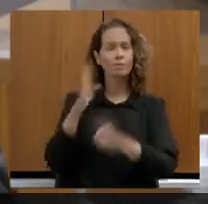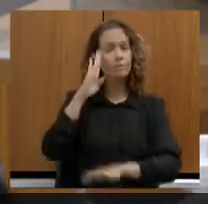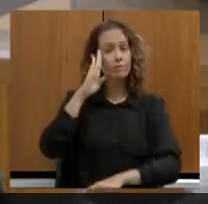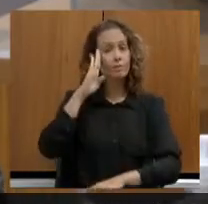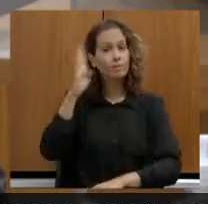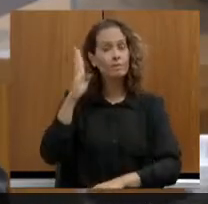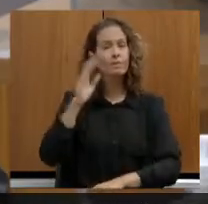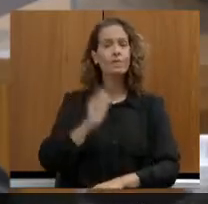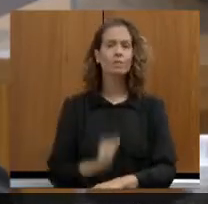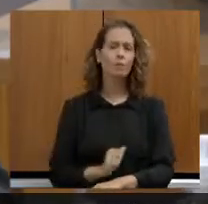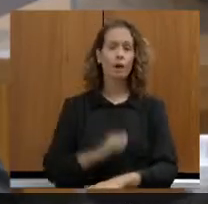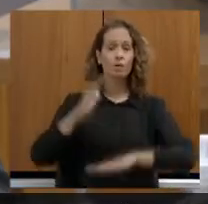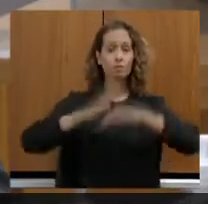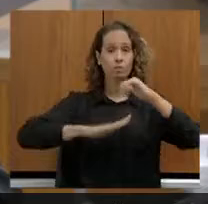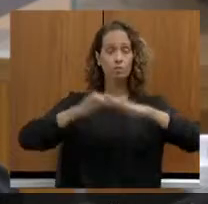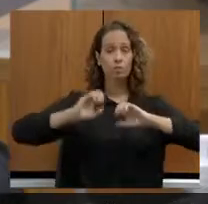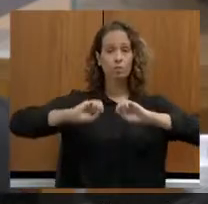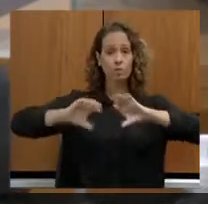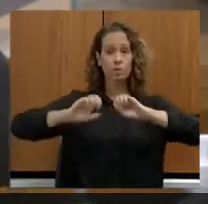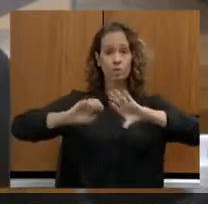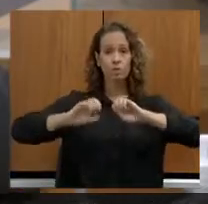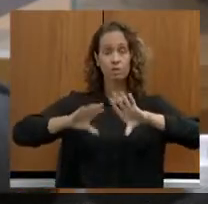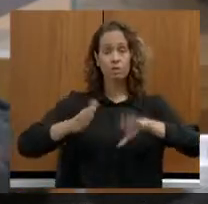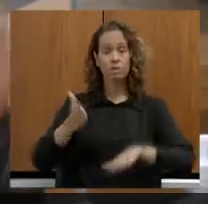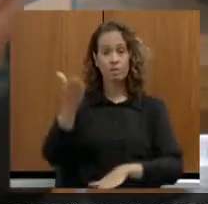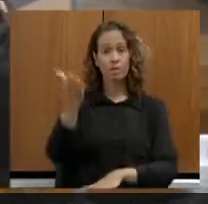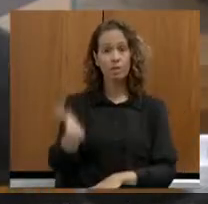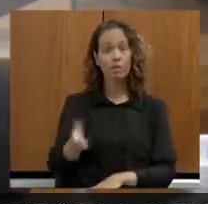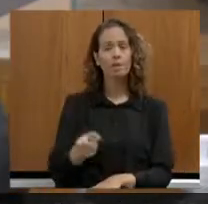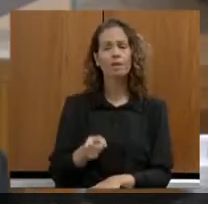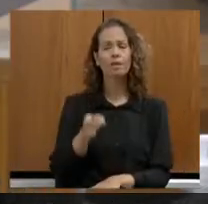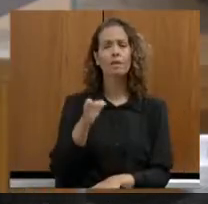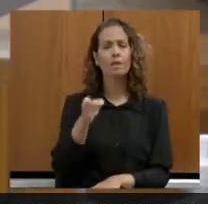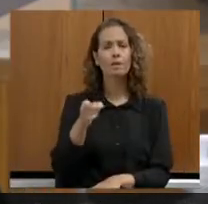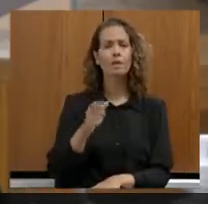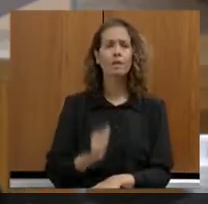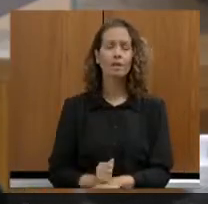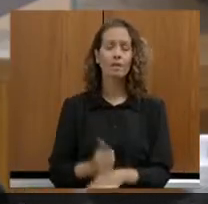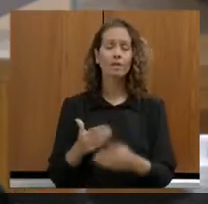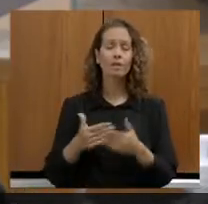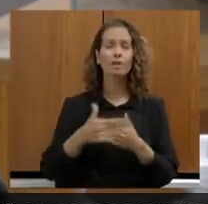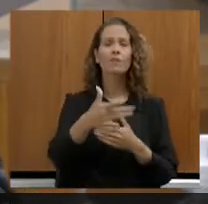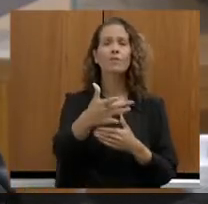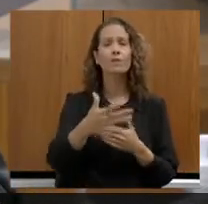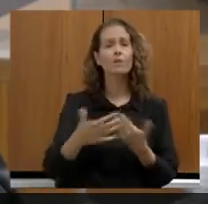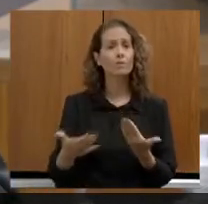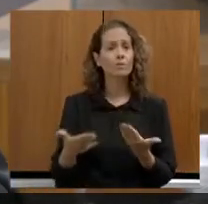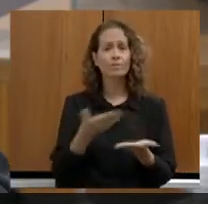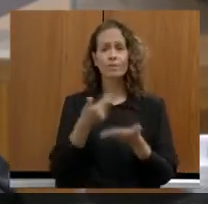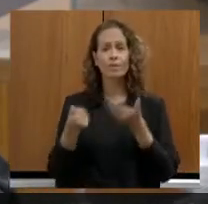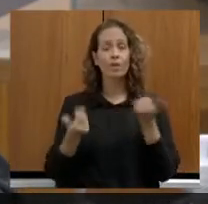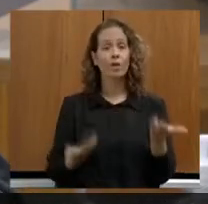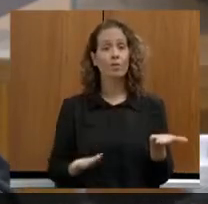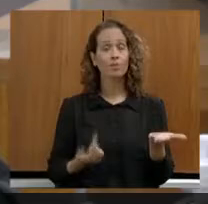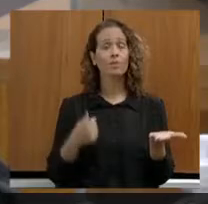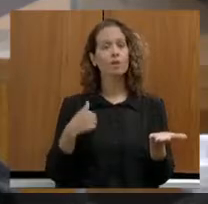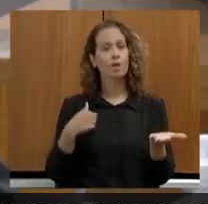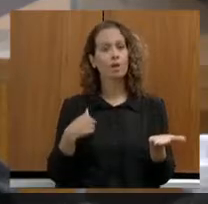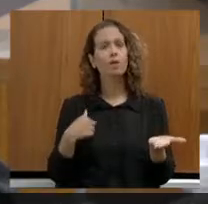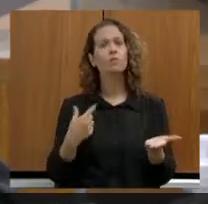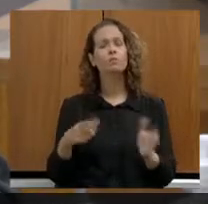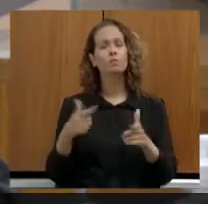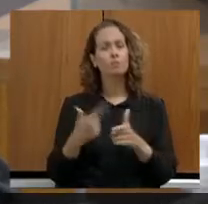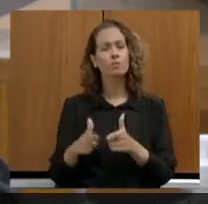de aprender o ensino profissionalizante é um aluno que você não vai enfrentar ele lá na frente e eu enfrentei a